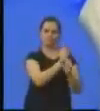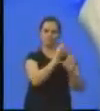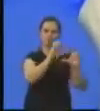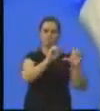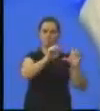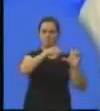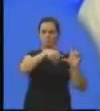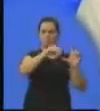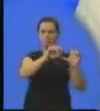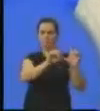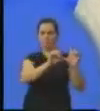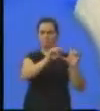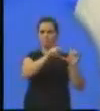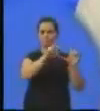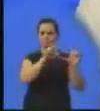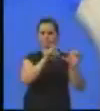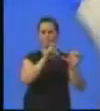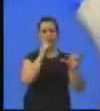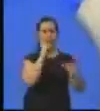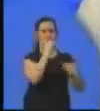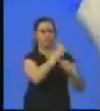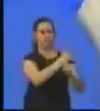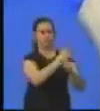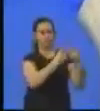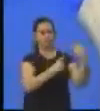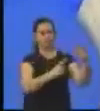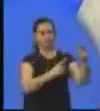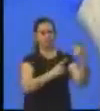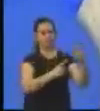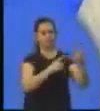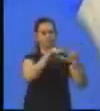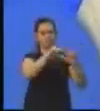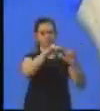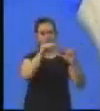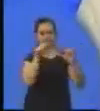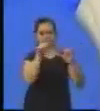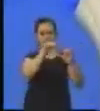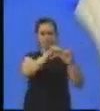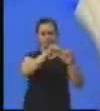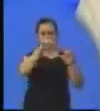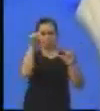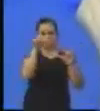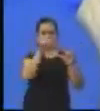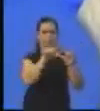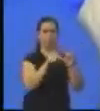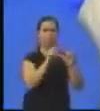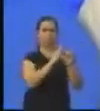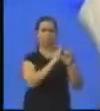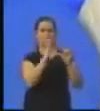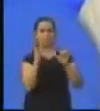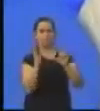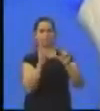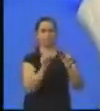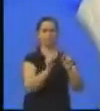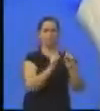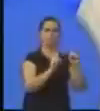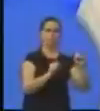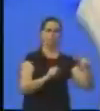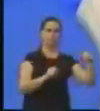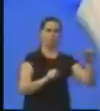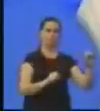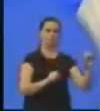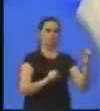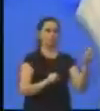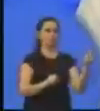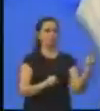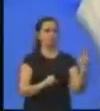cosseno de x. Repare que se eu fizer aquele ângulo que está lá no terceiro quadrante, como nós fizemos para o seno, o que vai acontecer